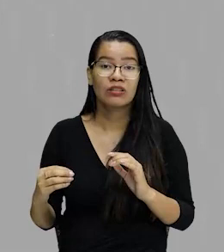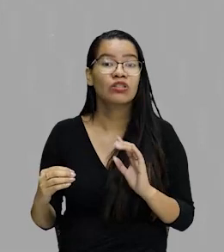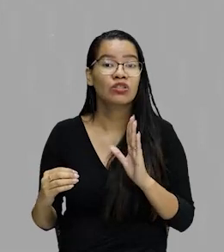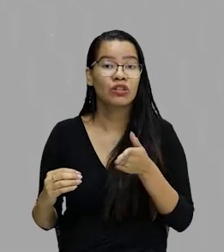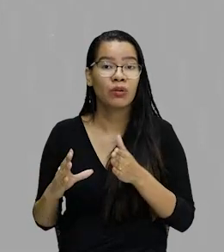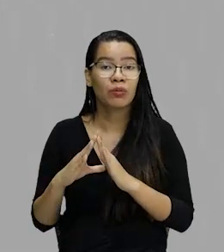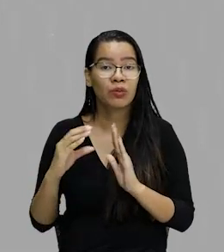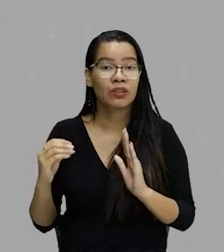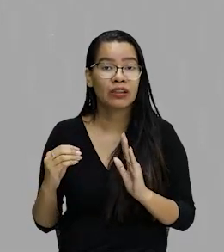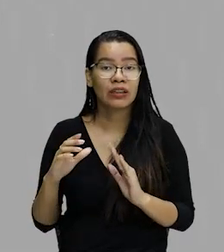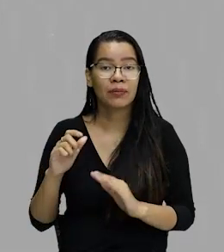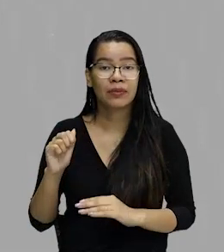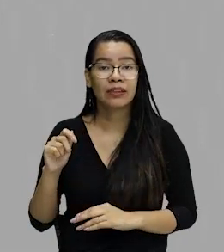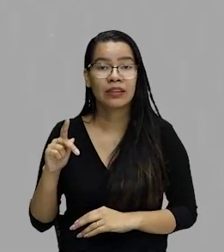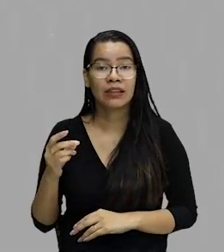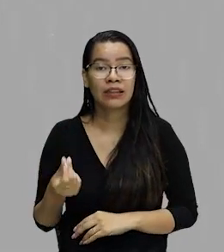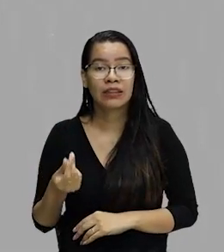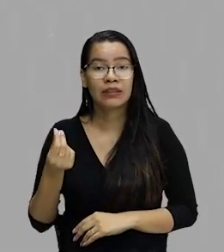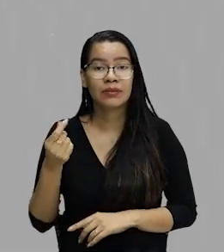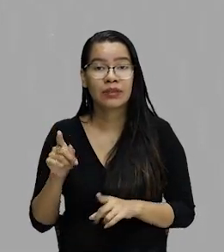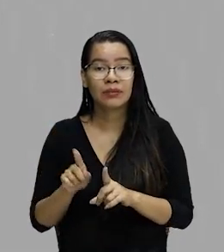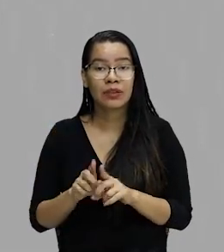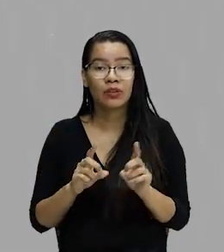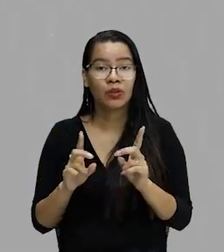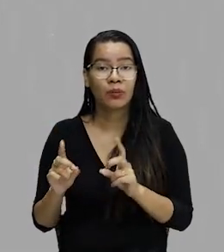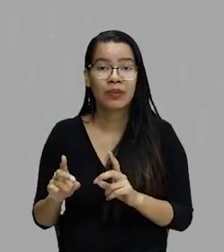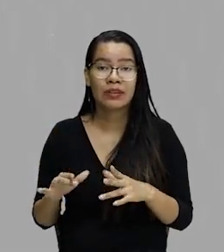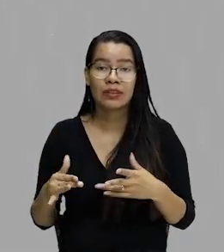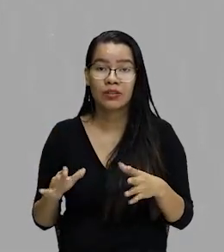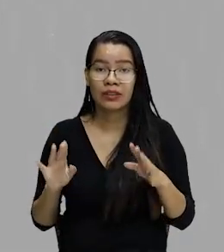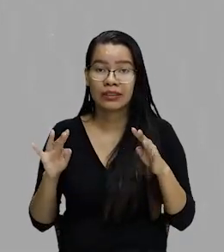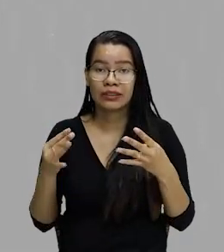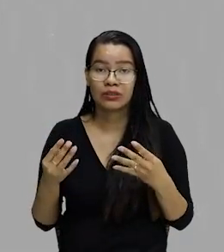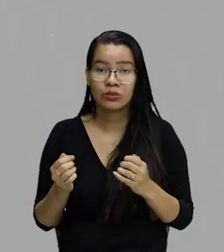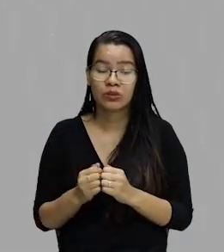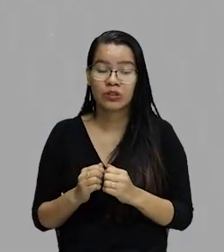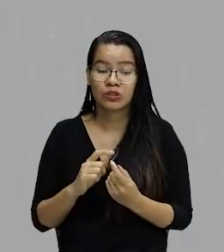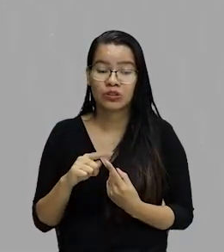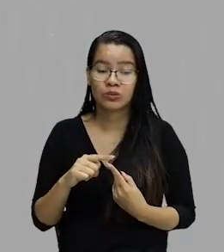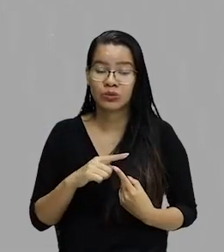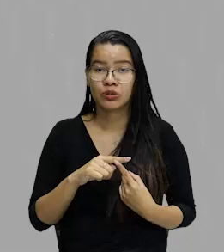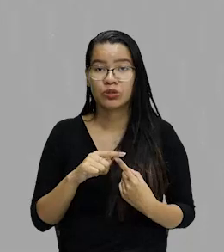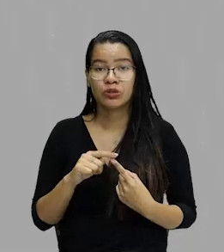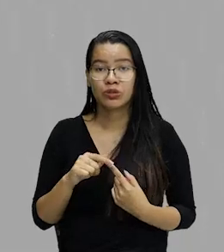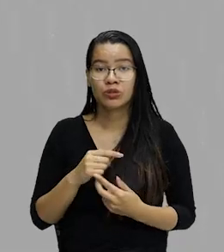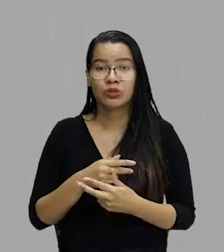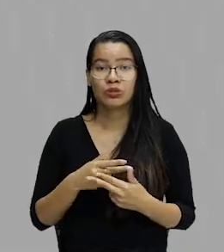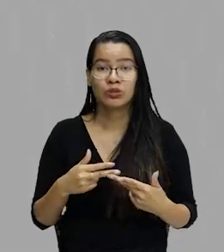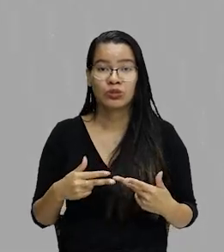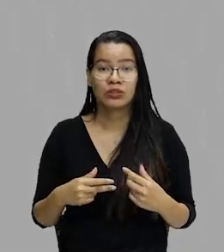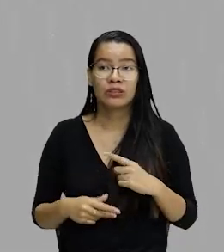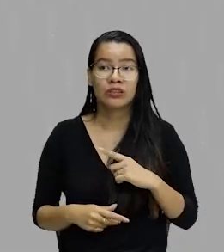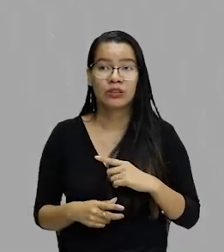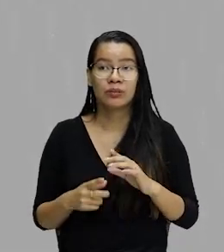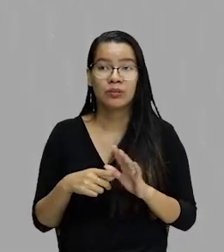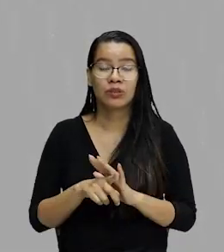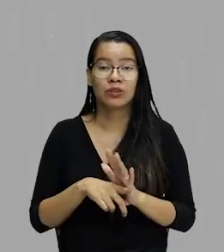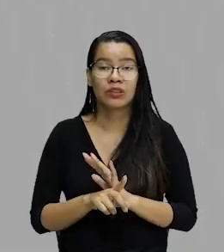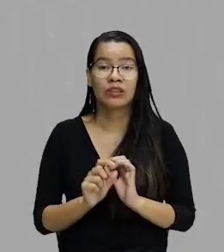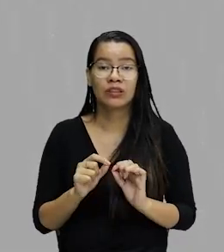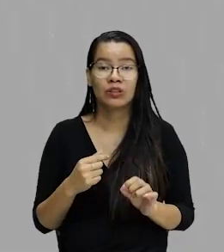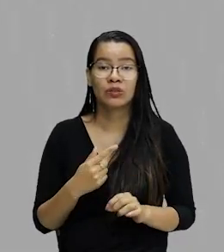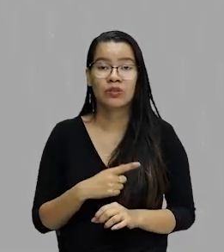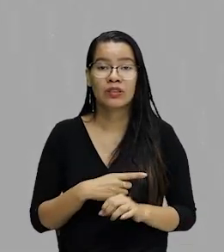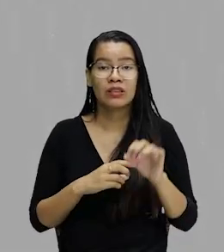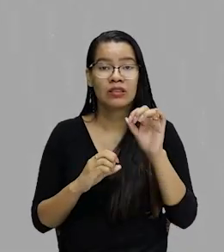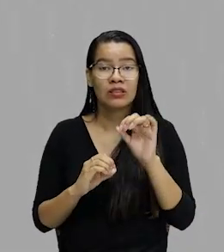comercial, tá? Então, tenha muita atenção com esse tipo de coisa. Algumas questões nos ensinam muito